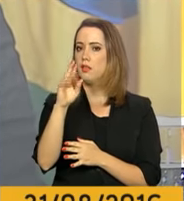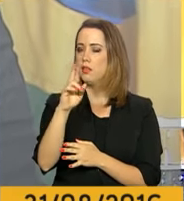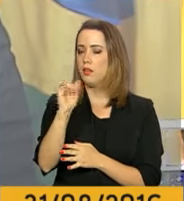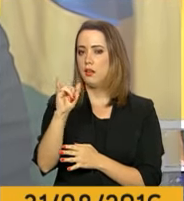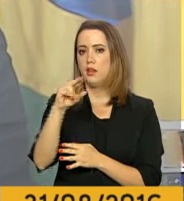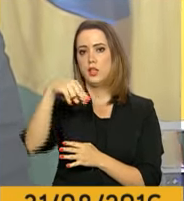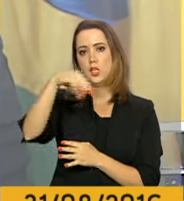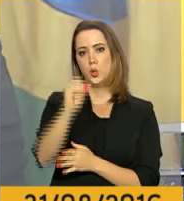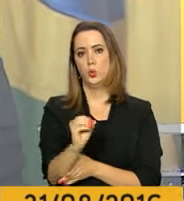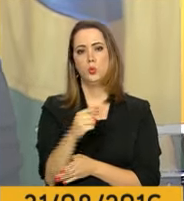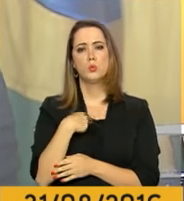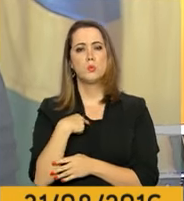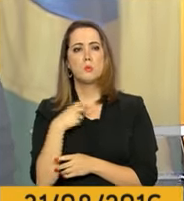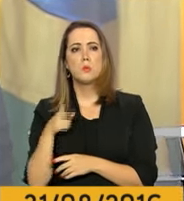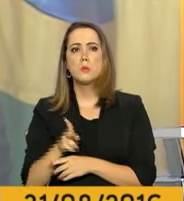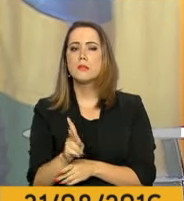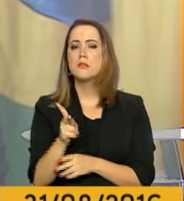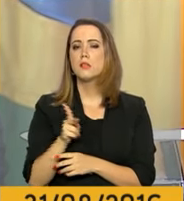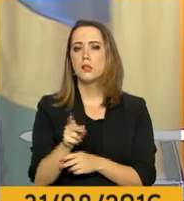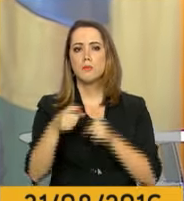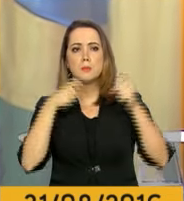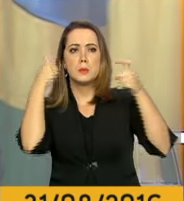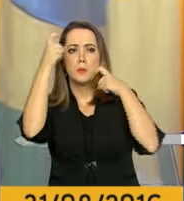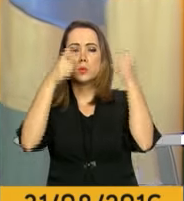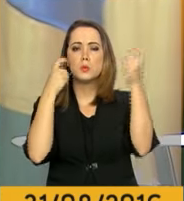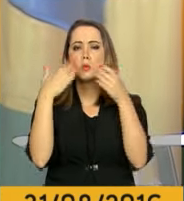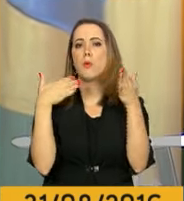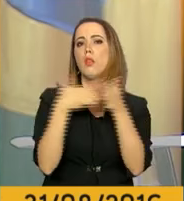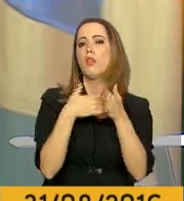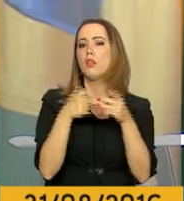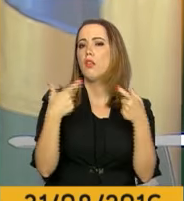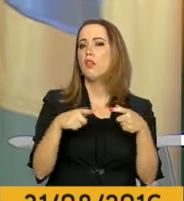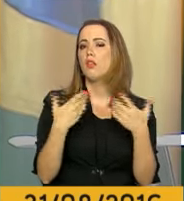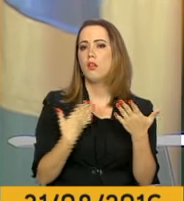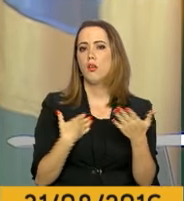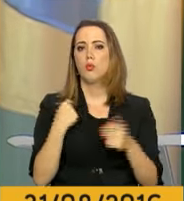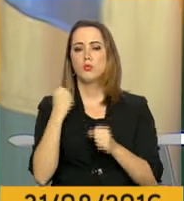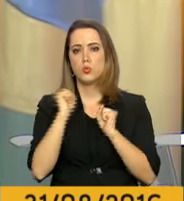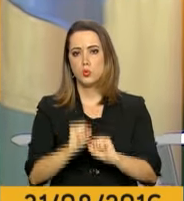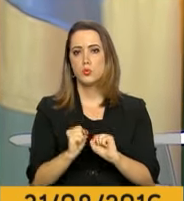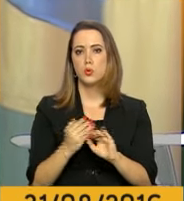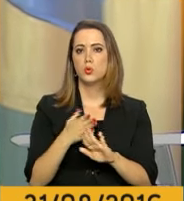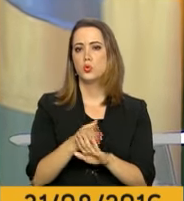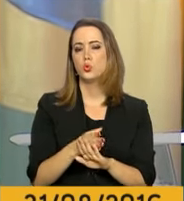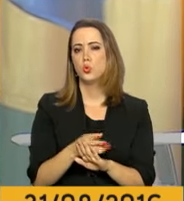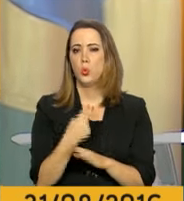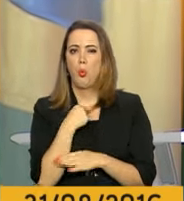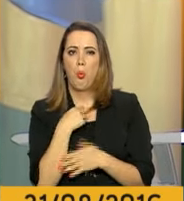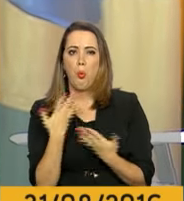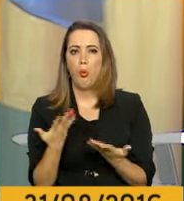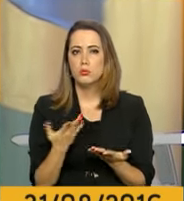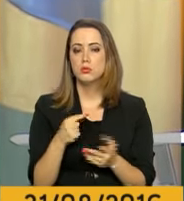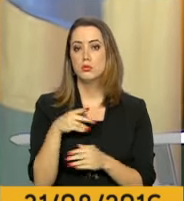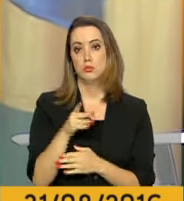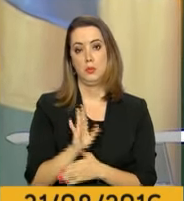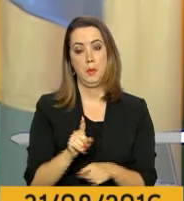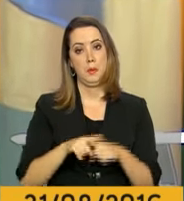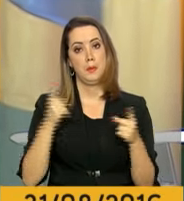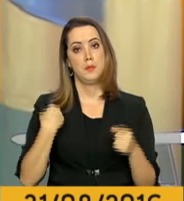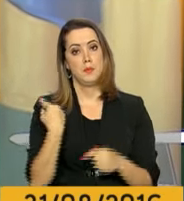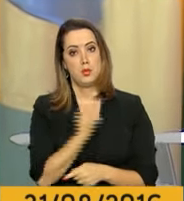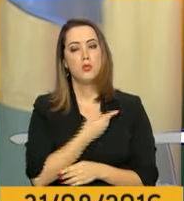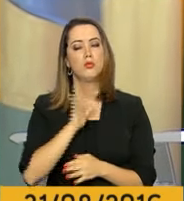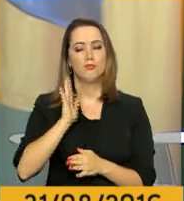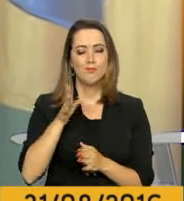uma certa preocupação, do tipo até onde podemos ir, até onde não devemos ir. O fato é que nós fomos